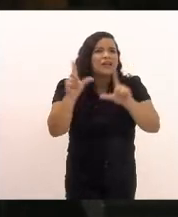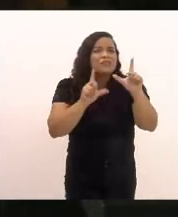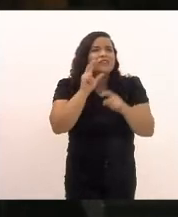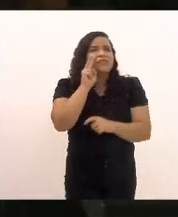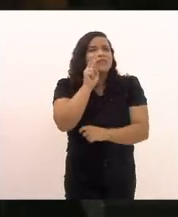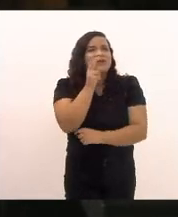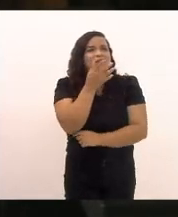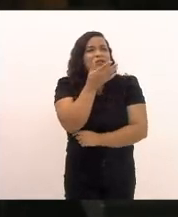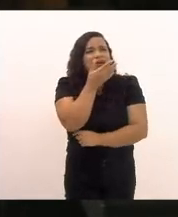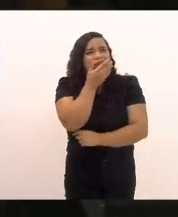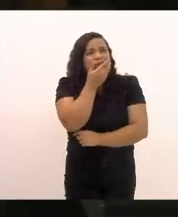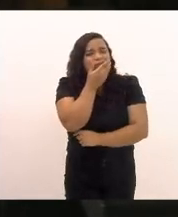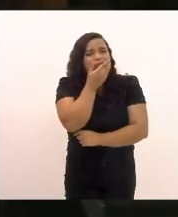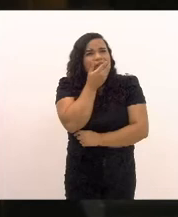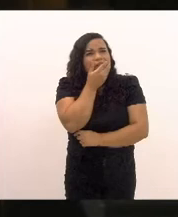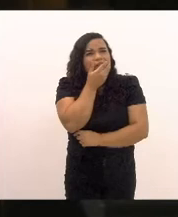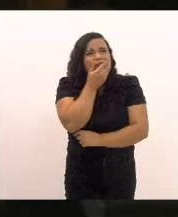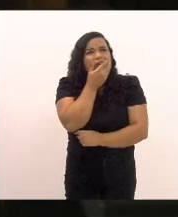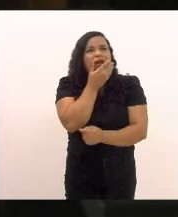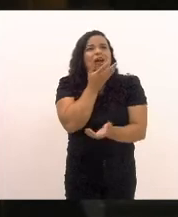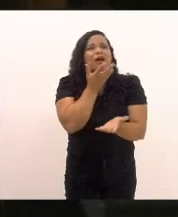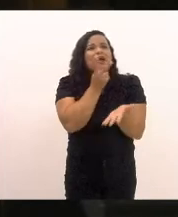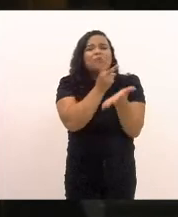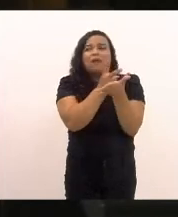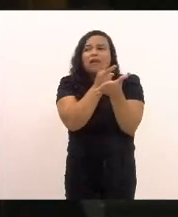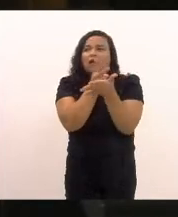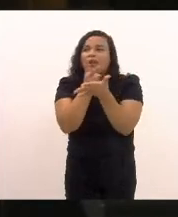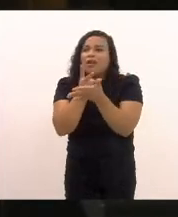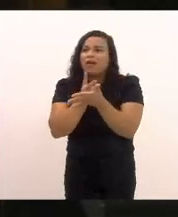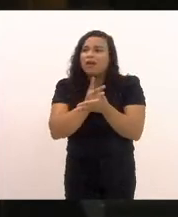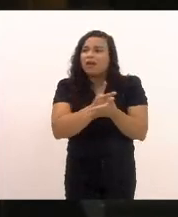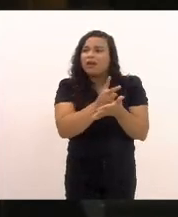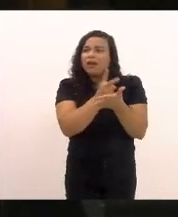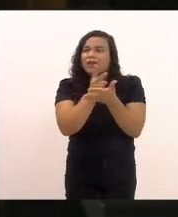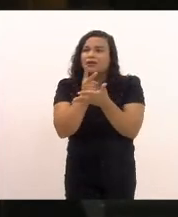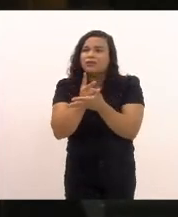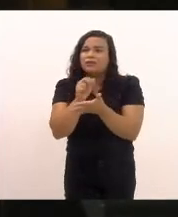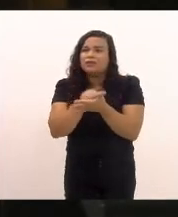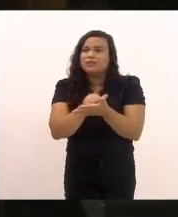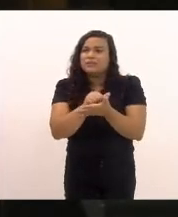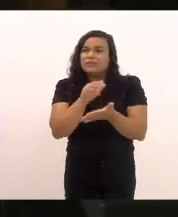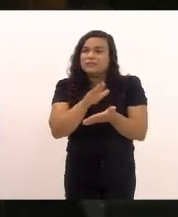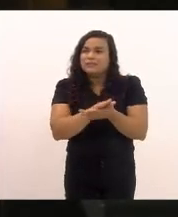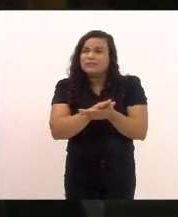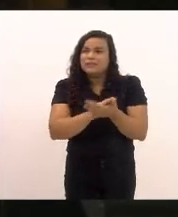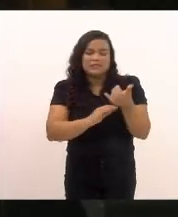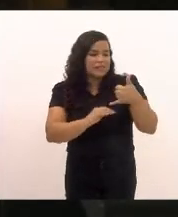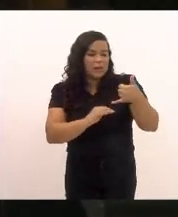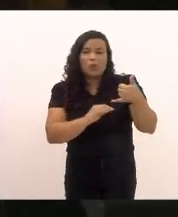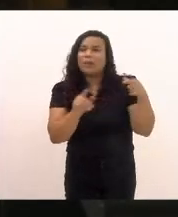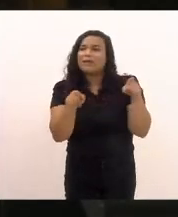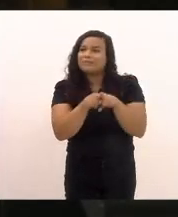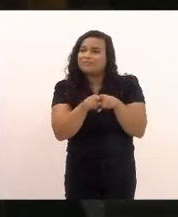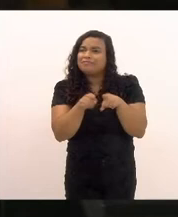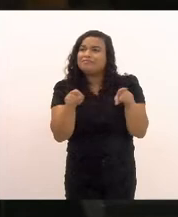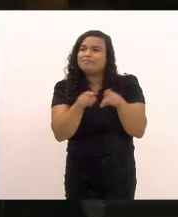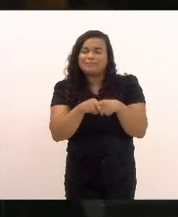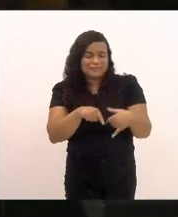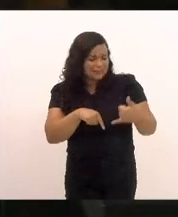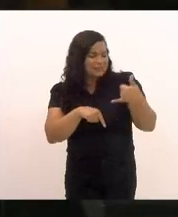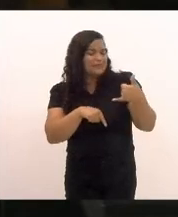televisões ou mesmo os registros nos nossos telefones celulares